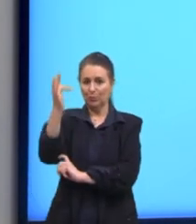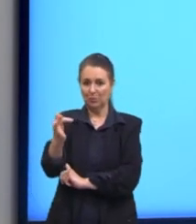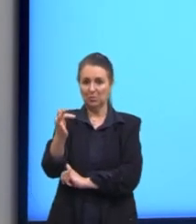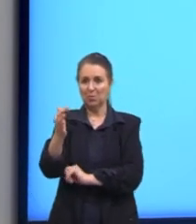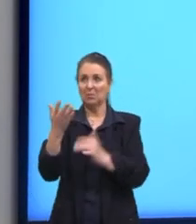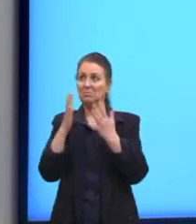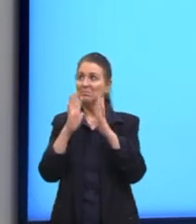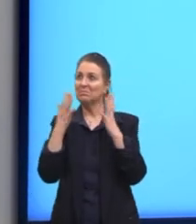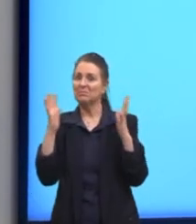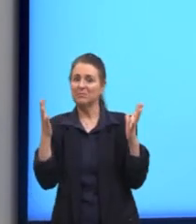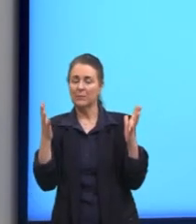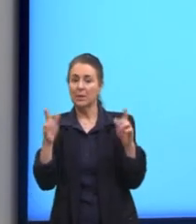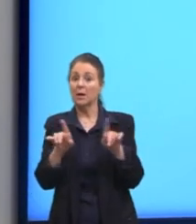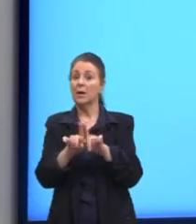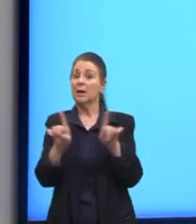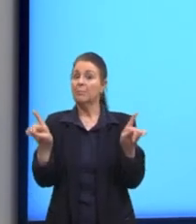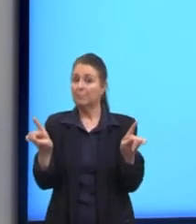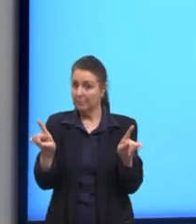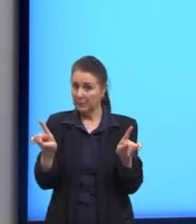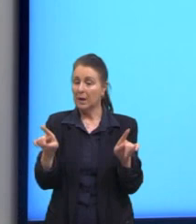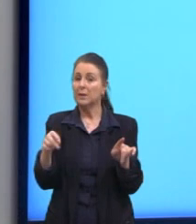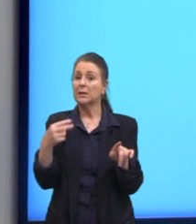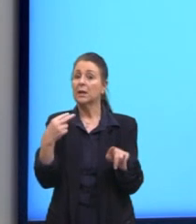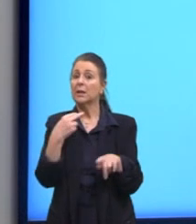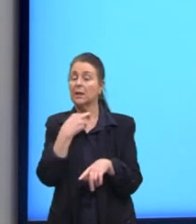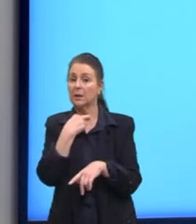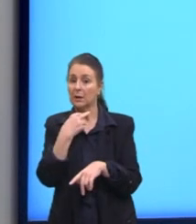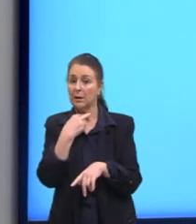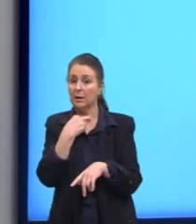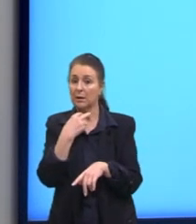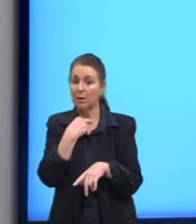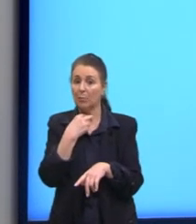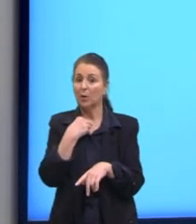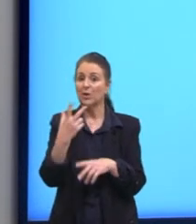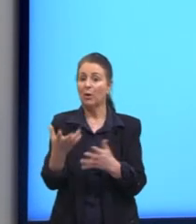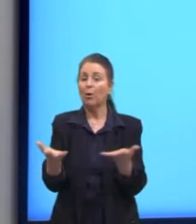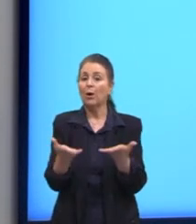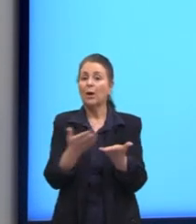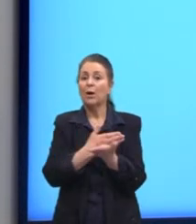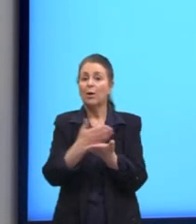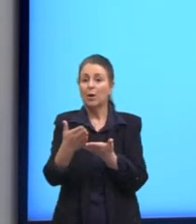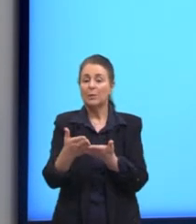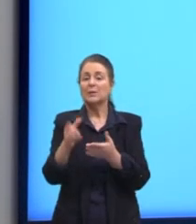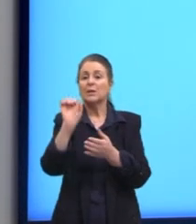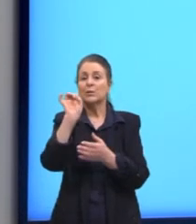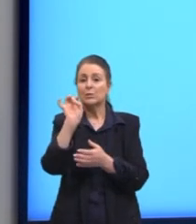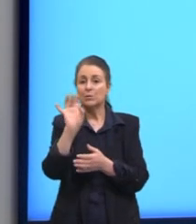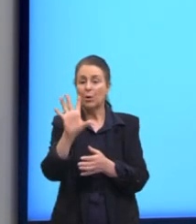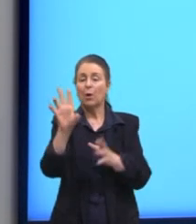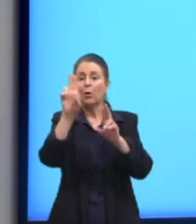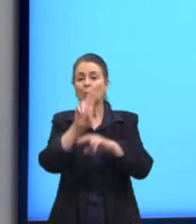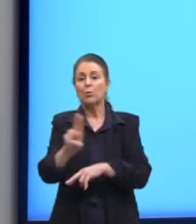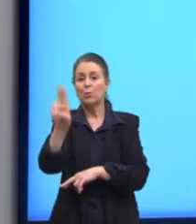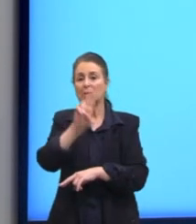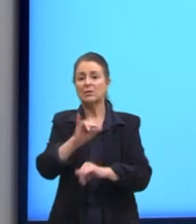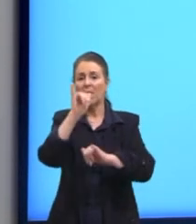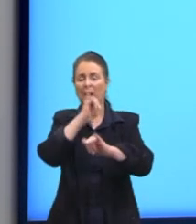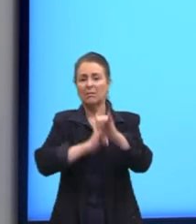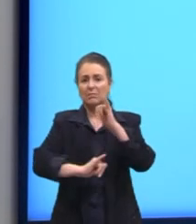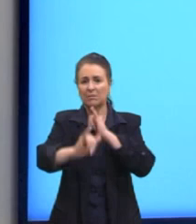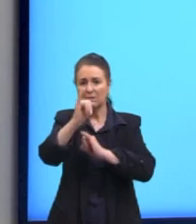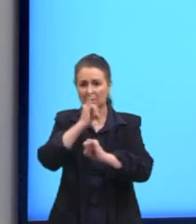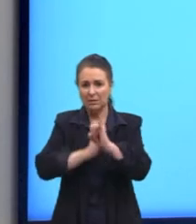festejado. Todavia, não podemos reduzir-nos a meras vítimas de um aparelho midiático perverso ou de um